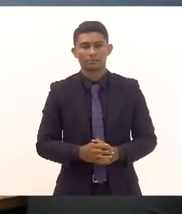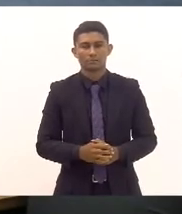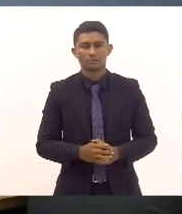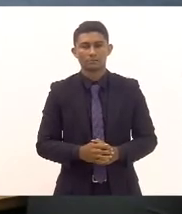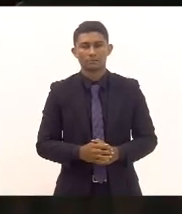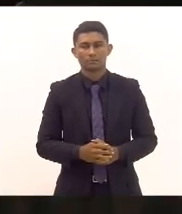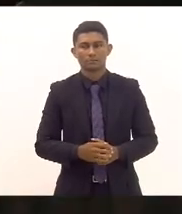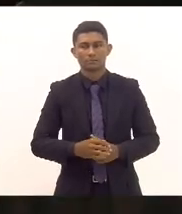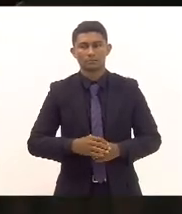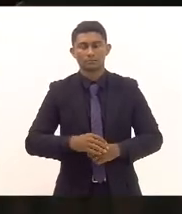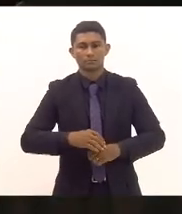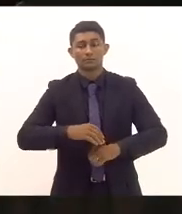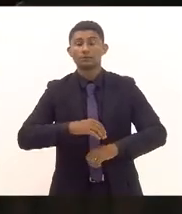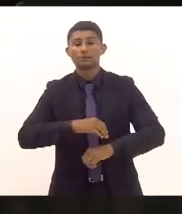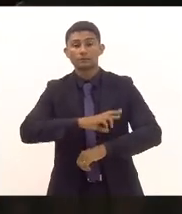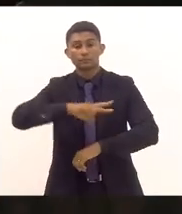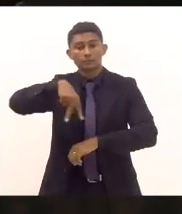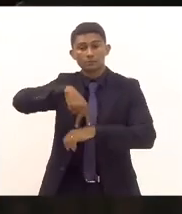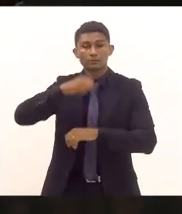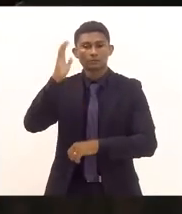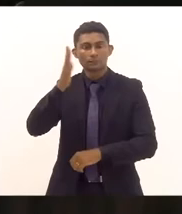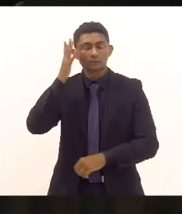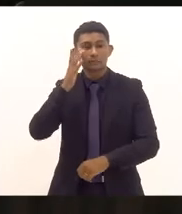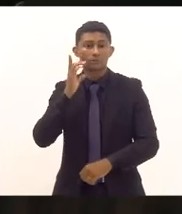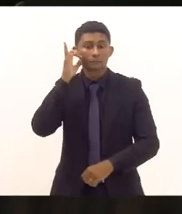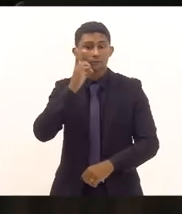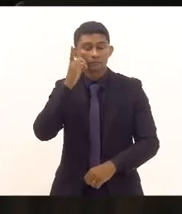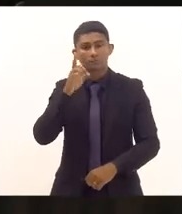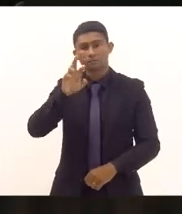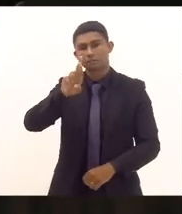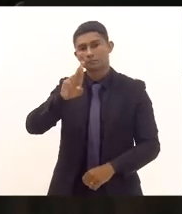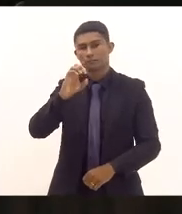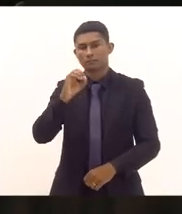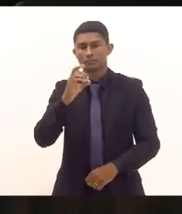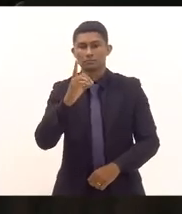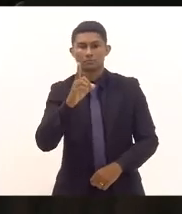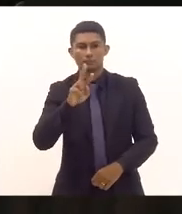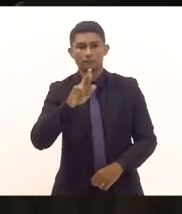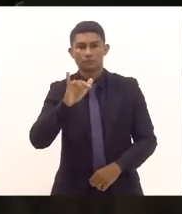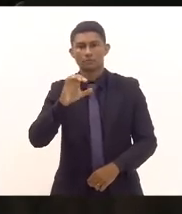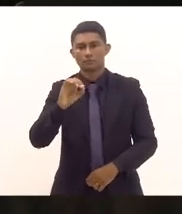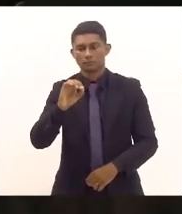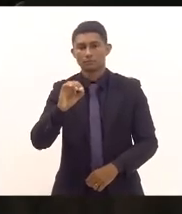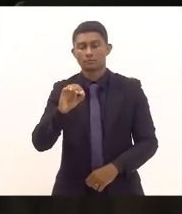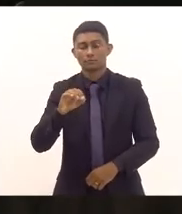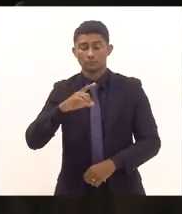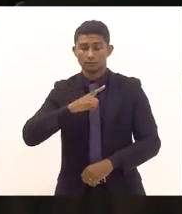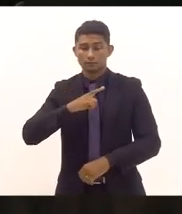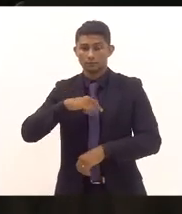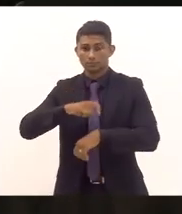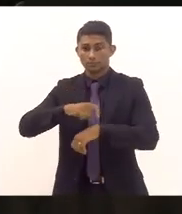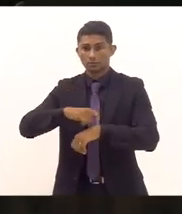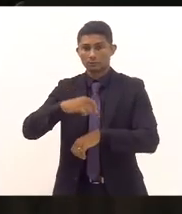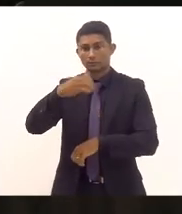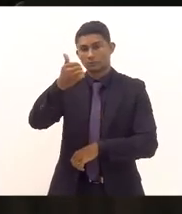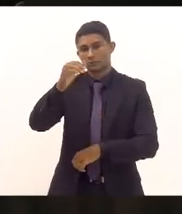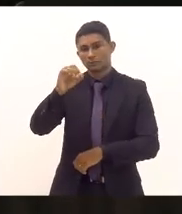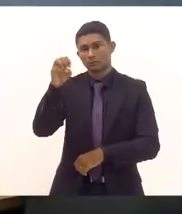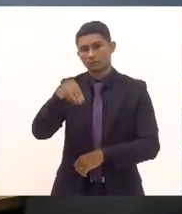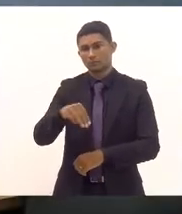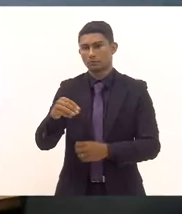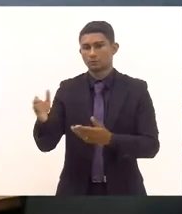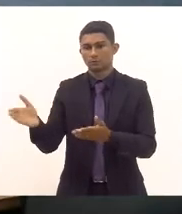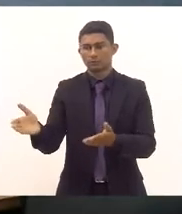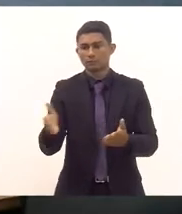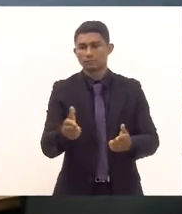o próximo orador inscrito é o nome do deputado Rodrigo Amorim vossa excelência de esconde 10 minutos o tempo regimental